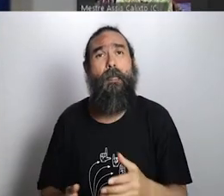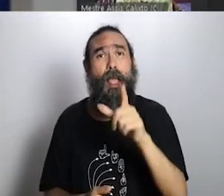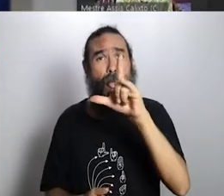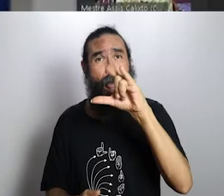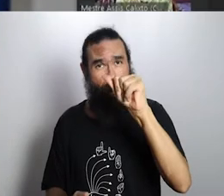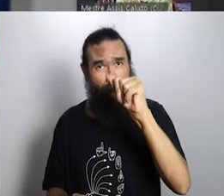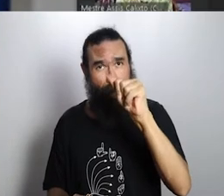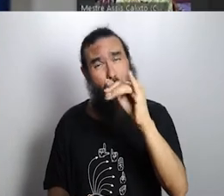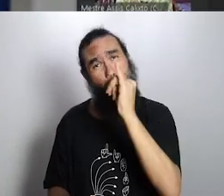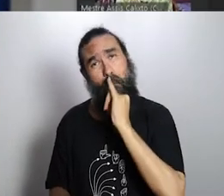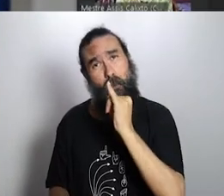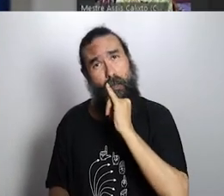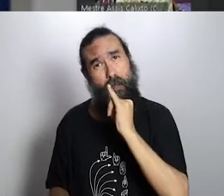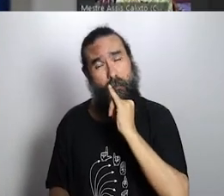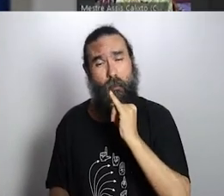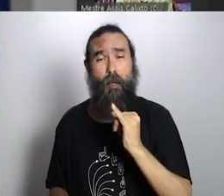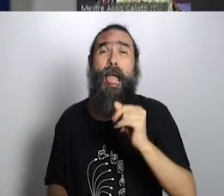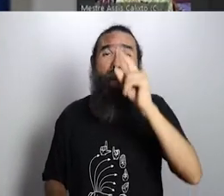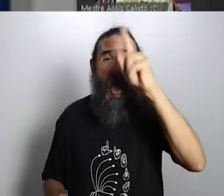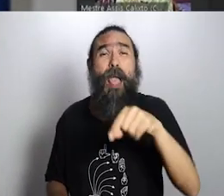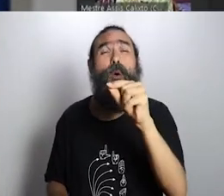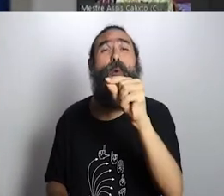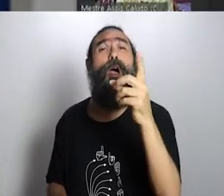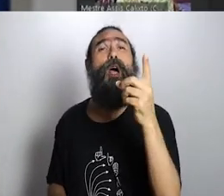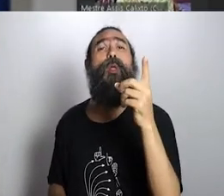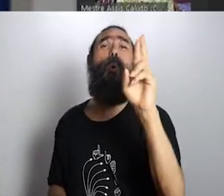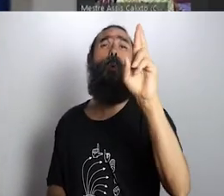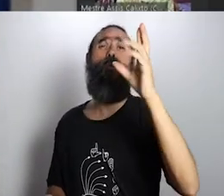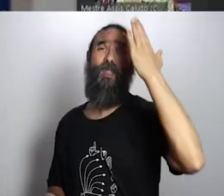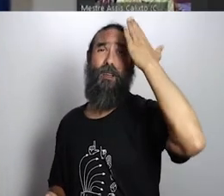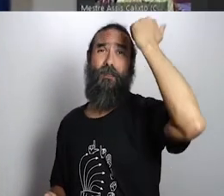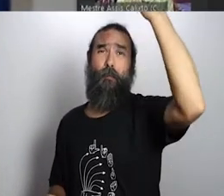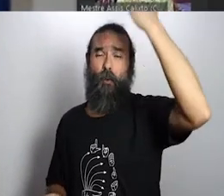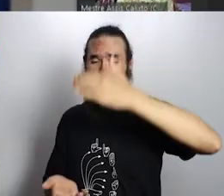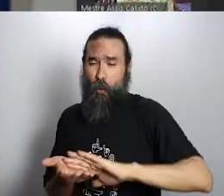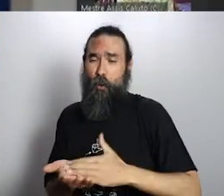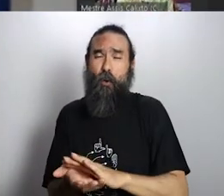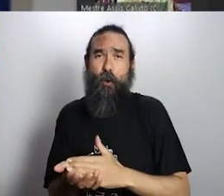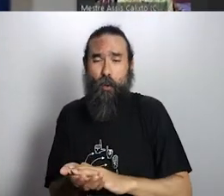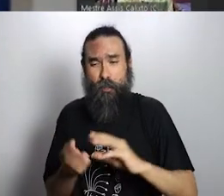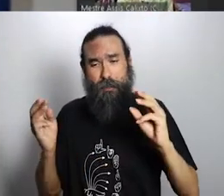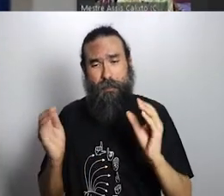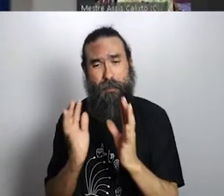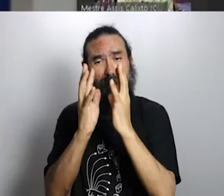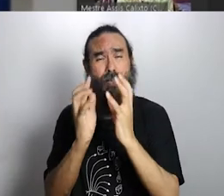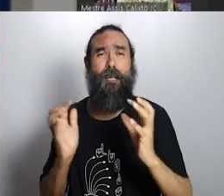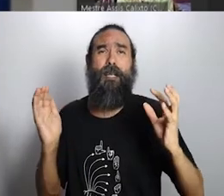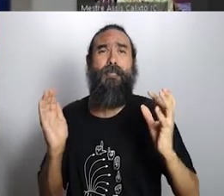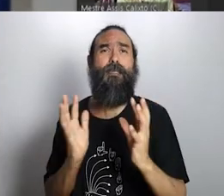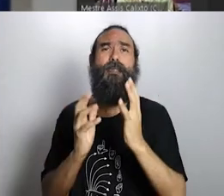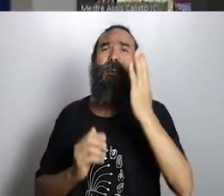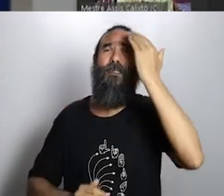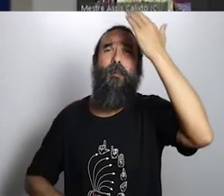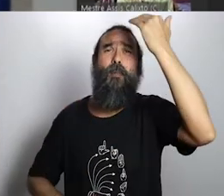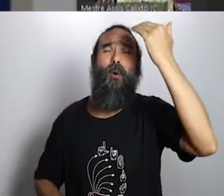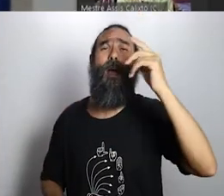e aí esse povo todo tem que tratar Lia como doutora também, viu? Não é só mestra Lia, não, viu? É mestra